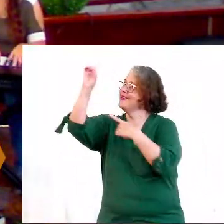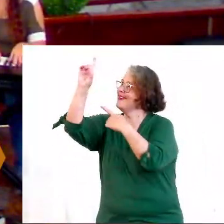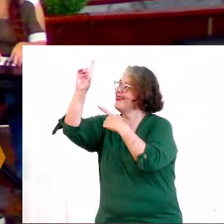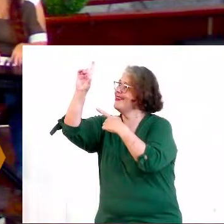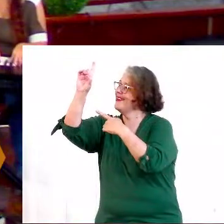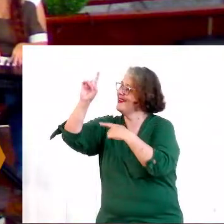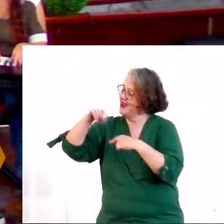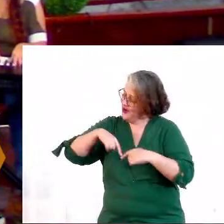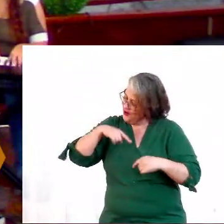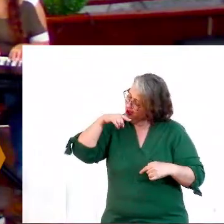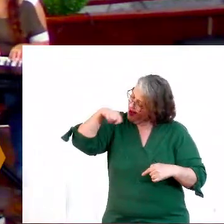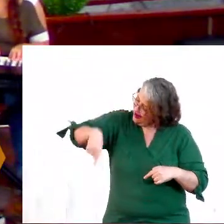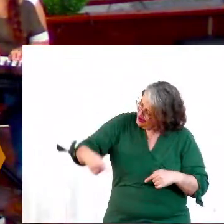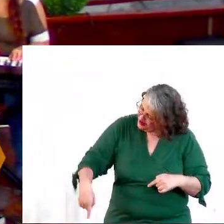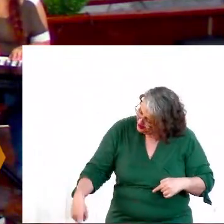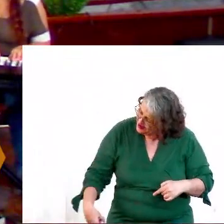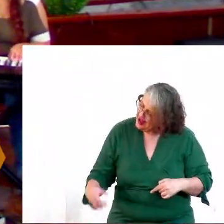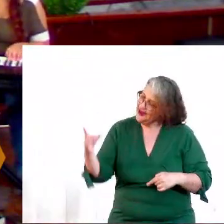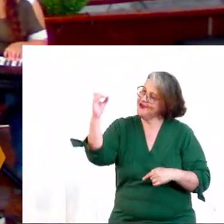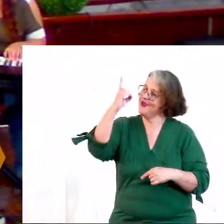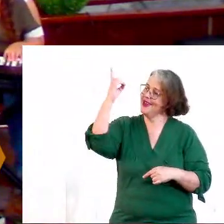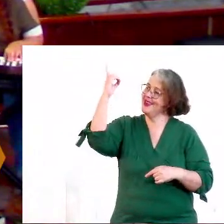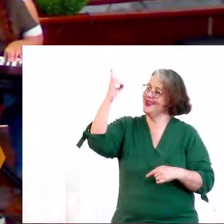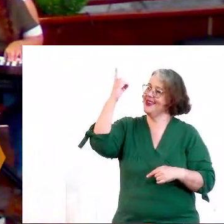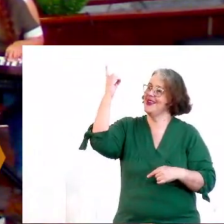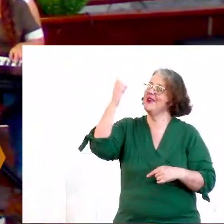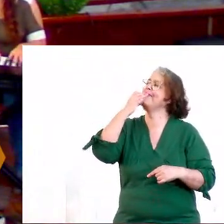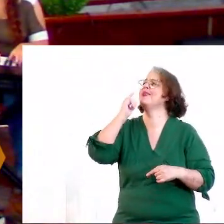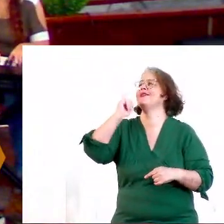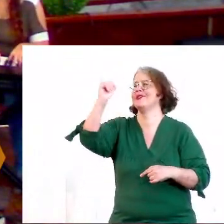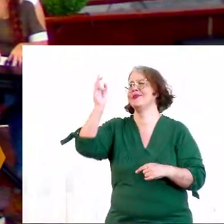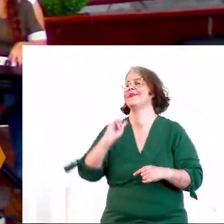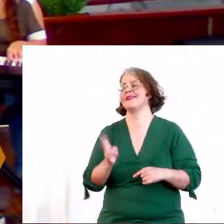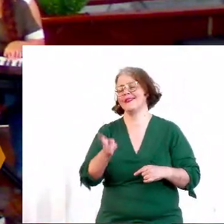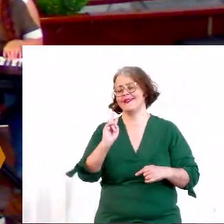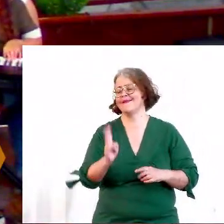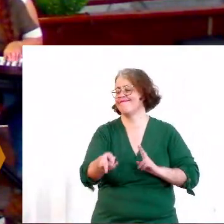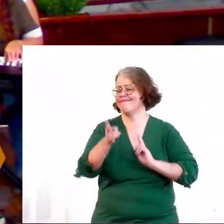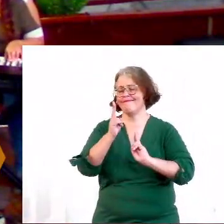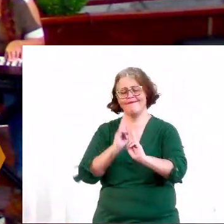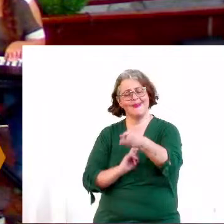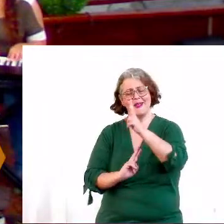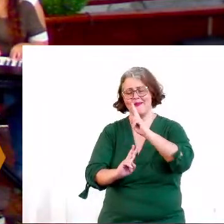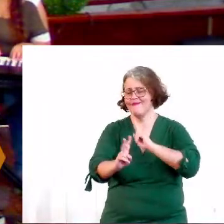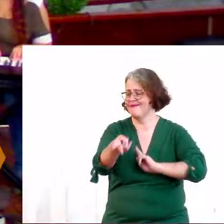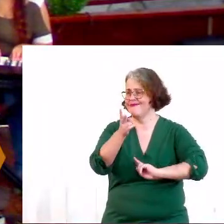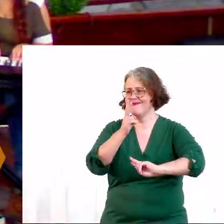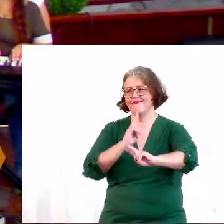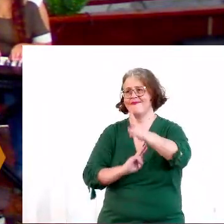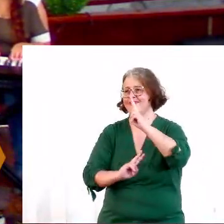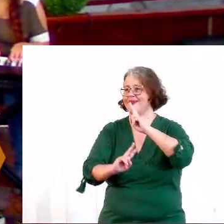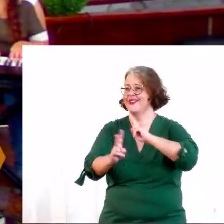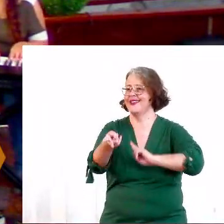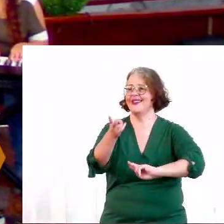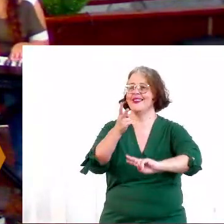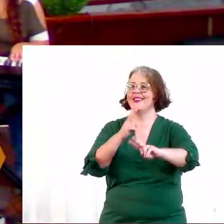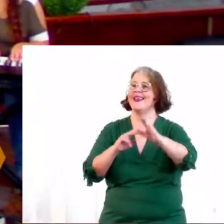Filho de Deus, raiz de Davi. Bendito seja o Seu santo nome,